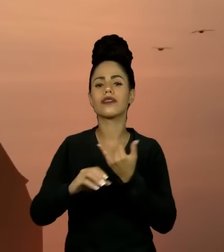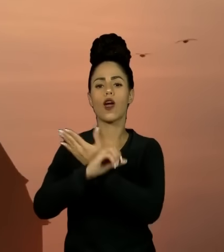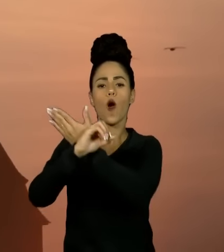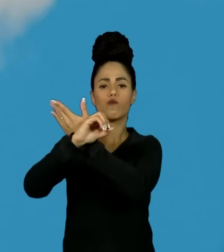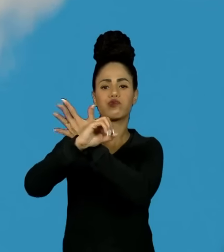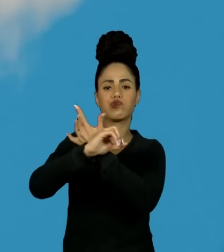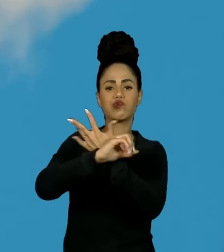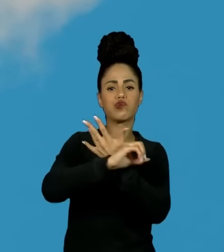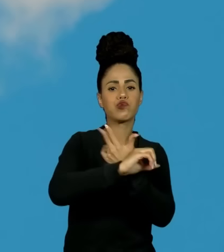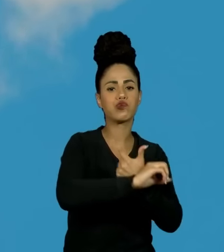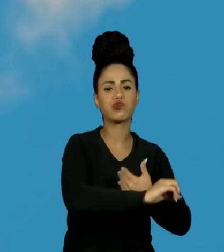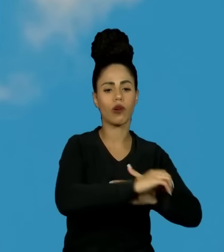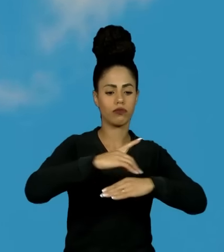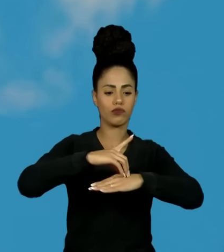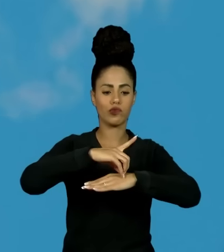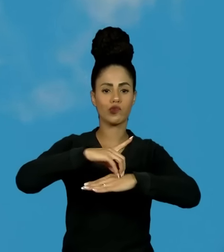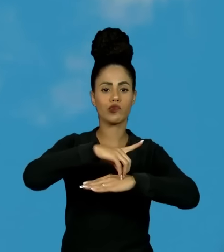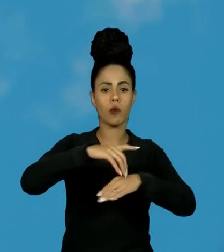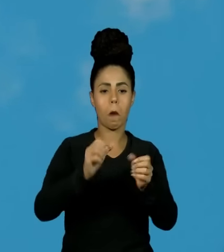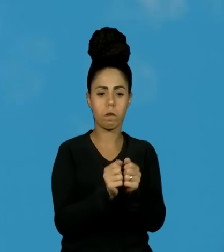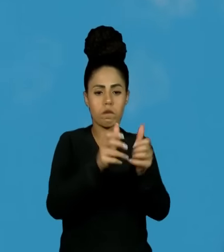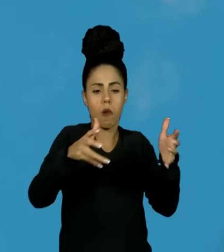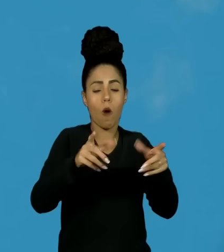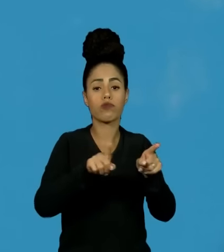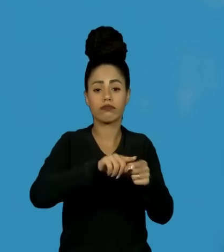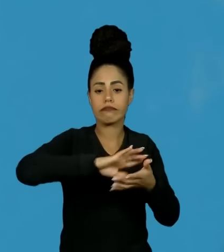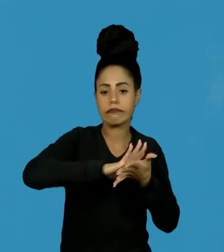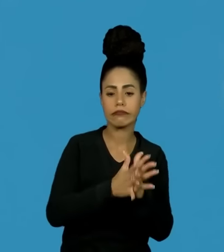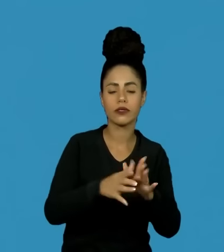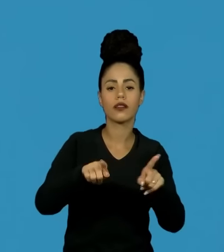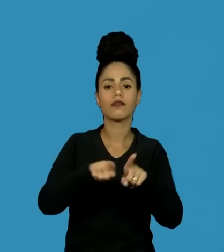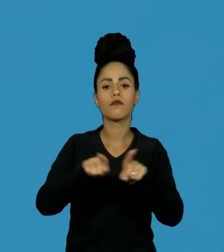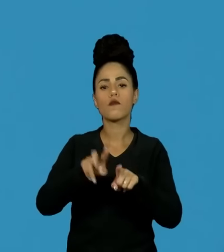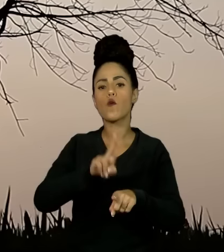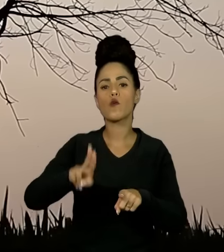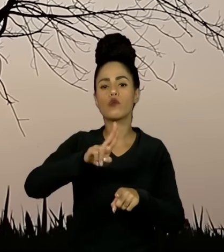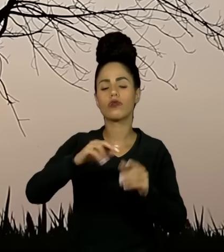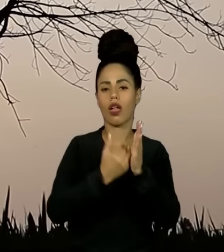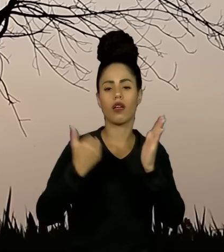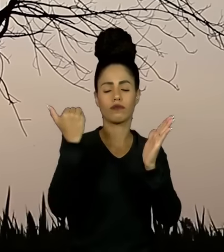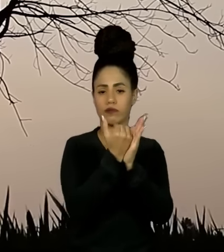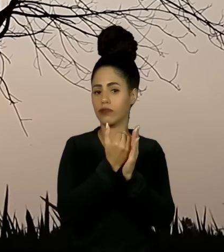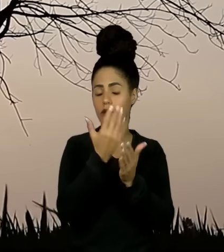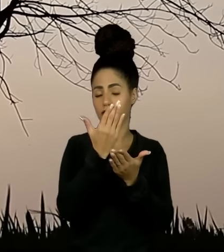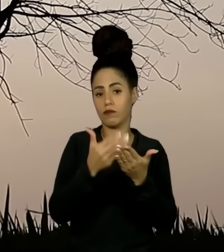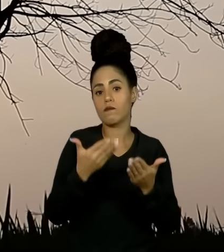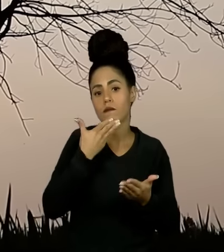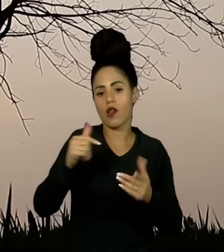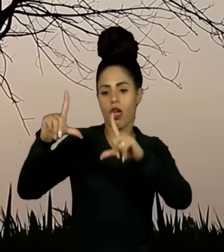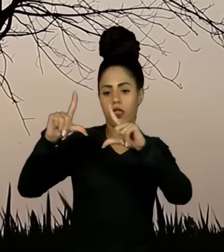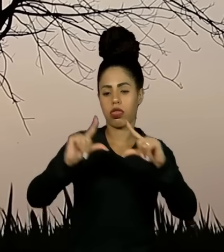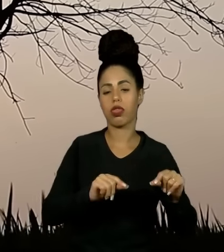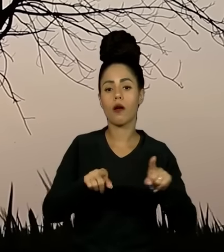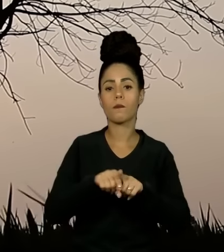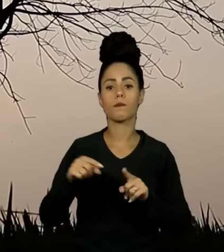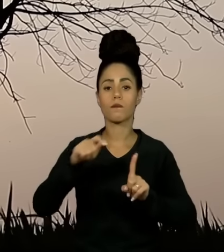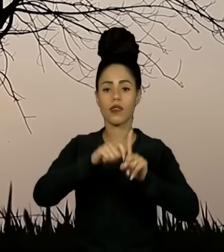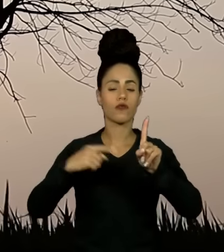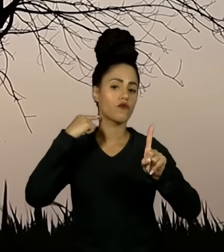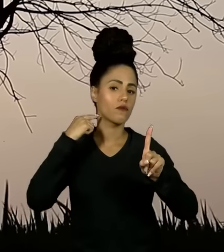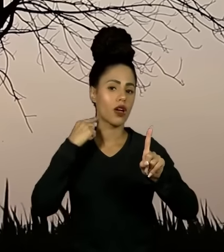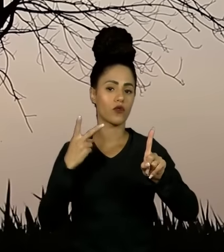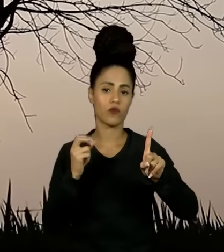dinossauros. Guterres pediu ações contra o uso de combustíveis fósseis. Maio de 2024 foi o mais quente